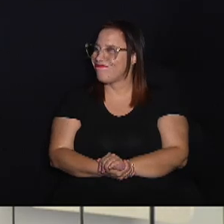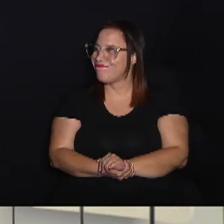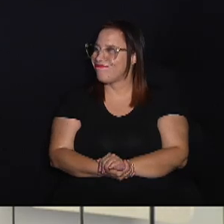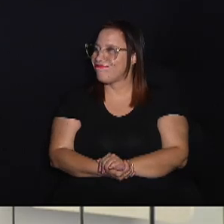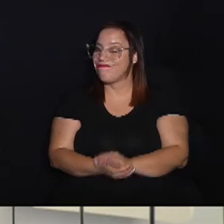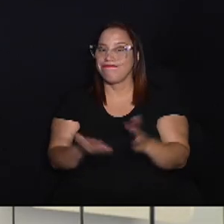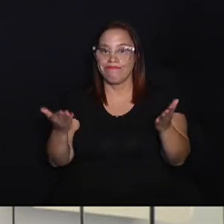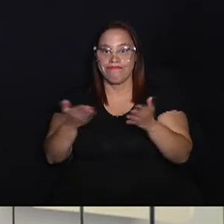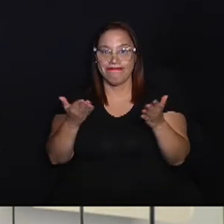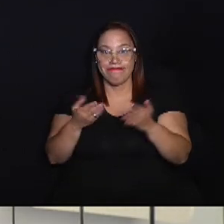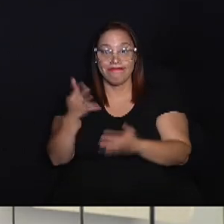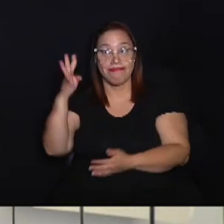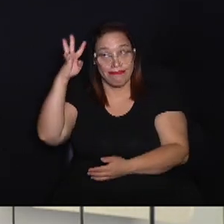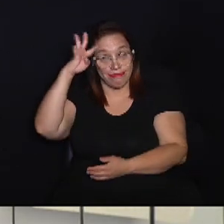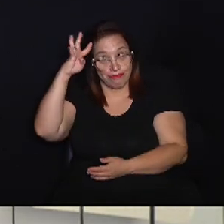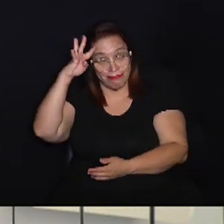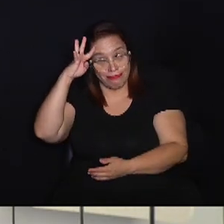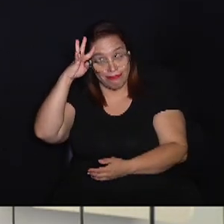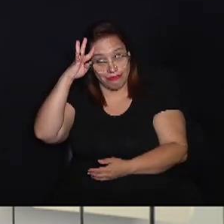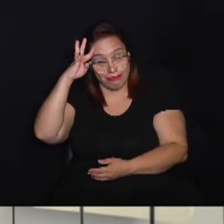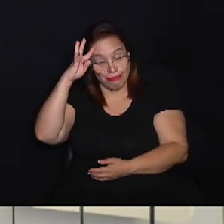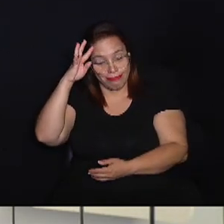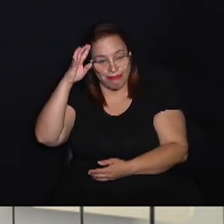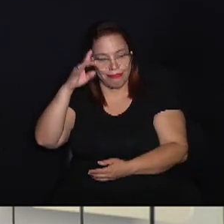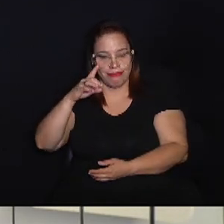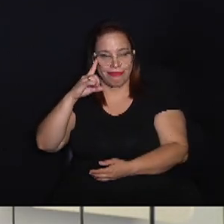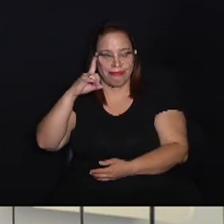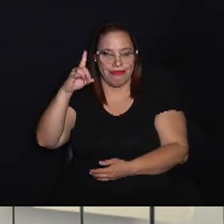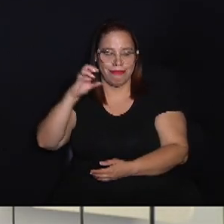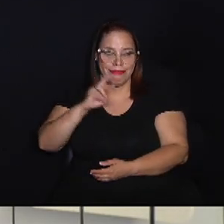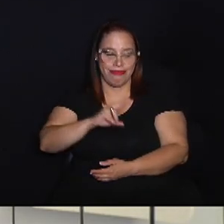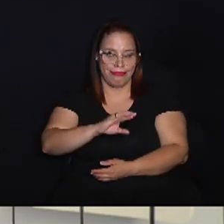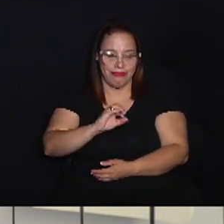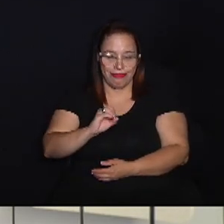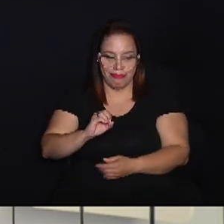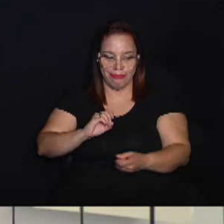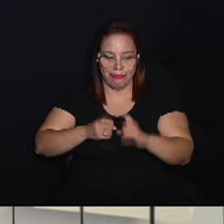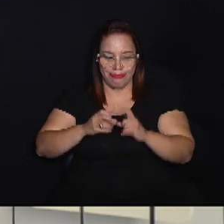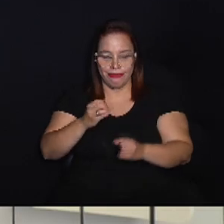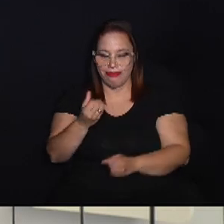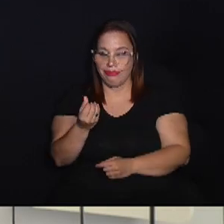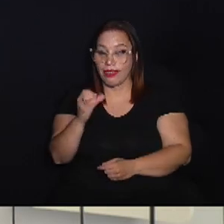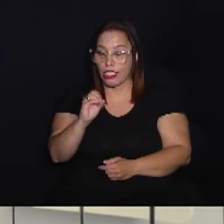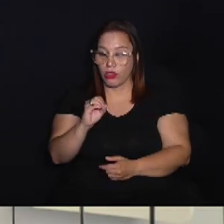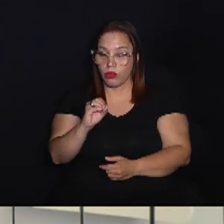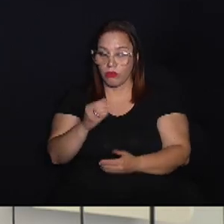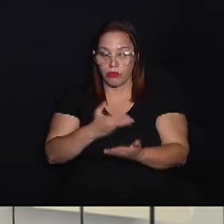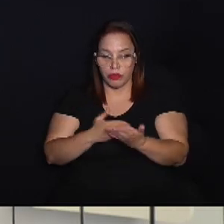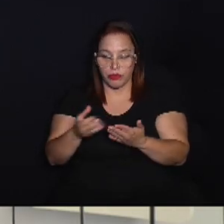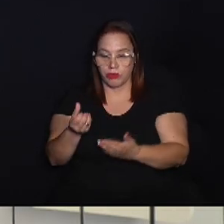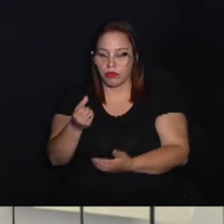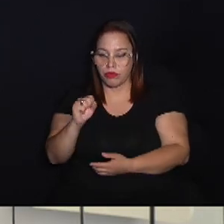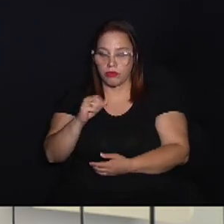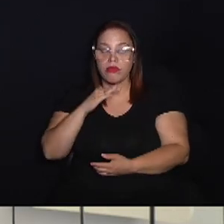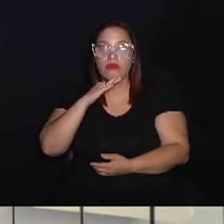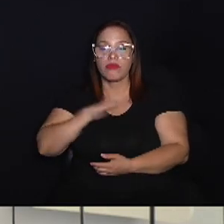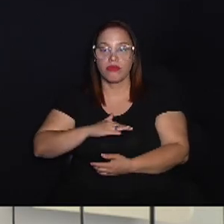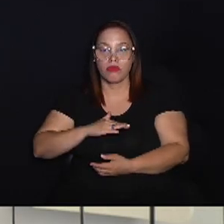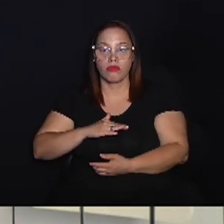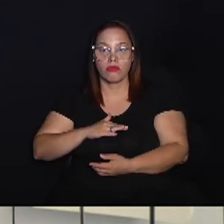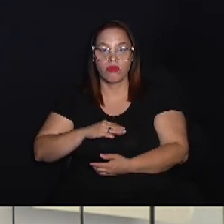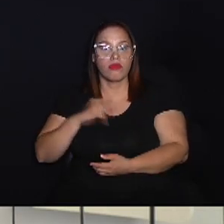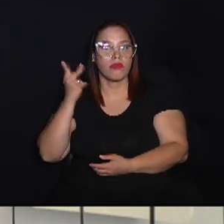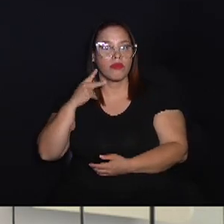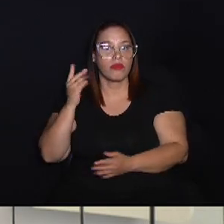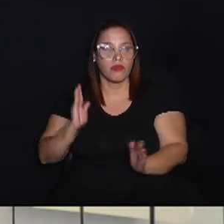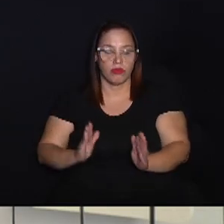E hoje é quarta-feira, portanto é dia de reunião ordinária, a de número 60. A partir das 6 horas da tarde, os